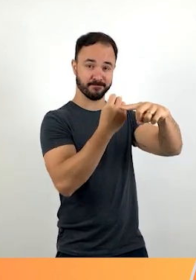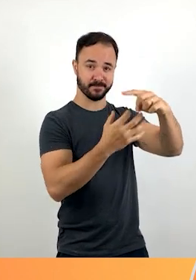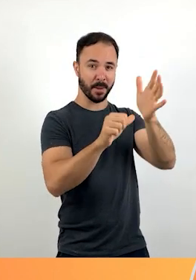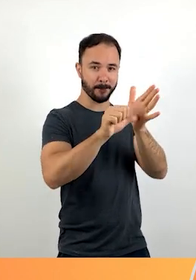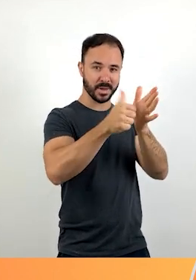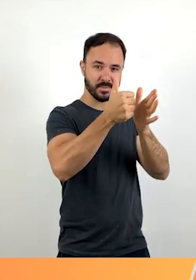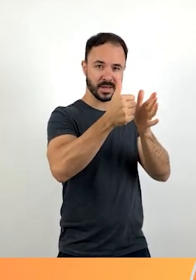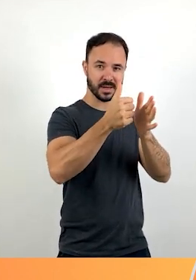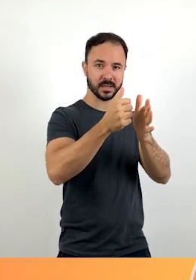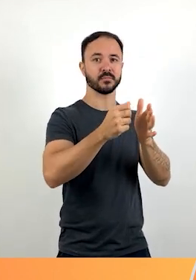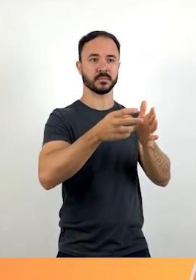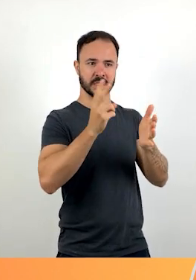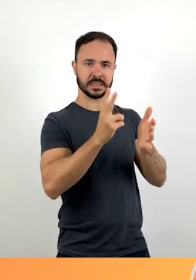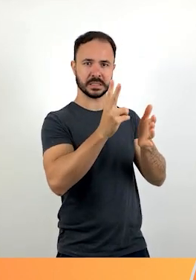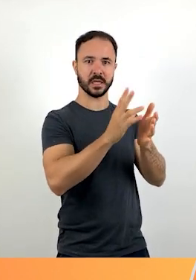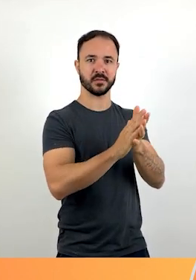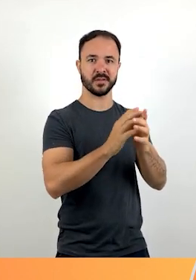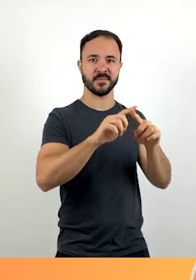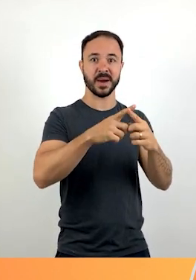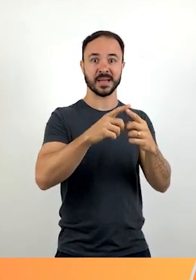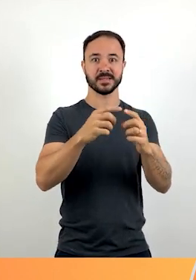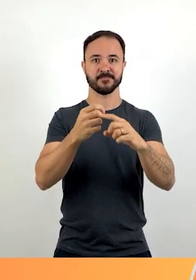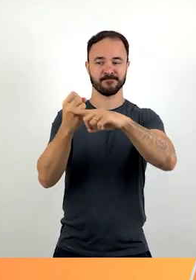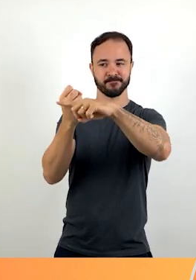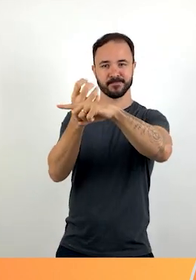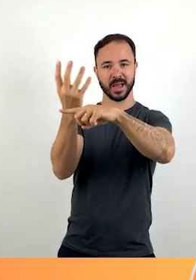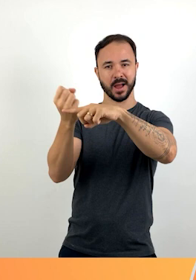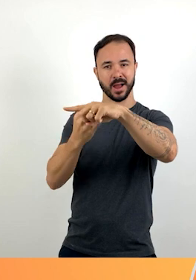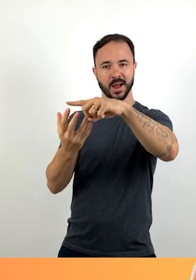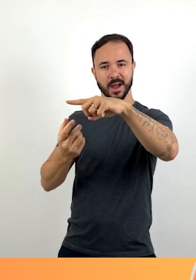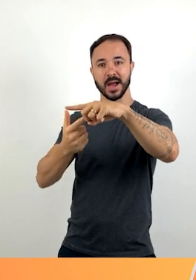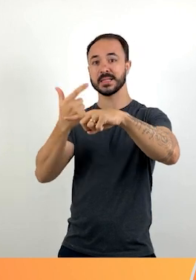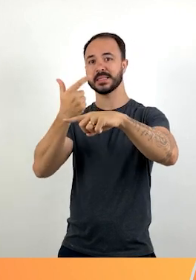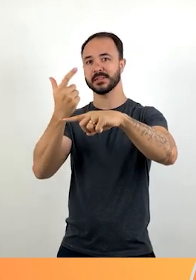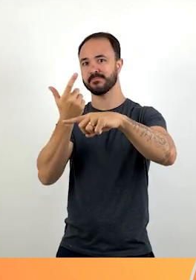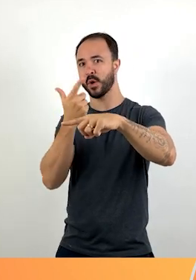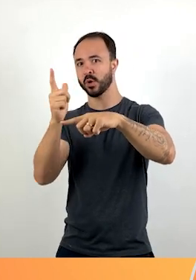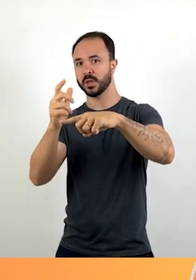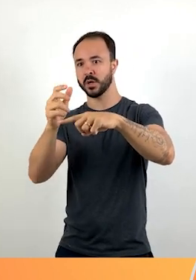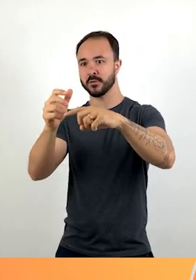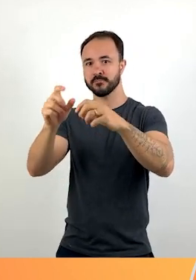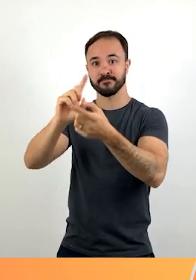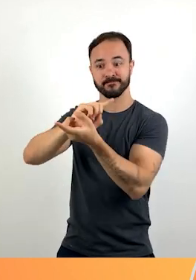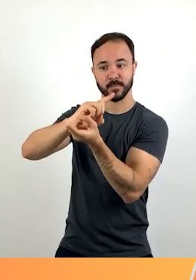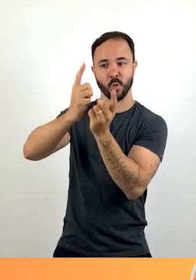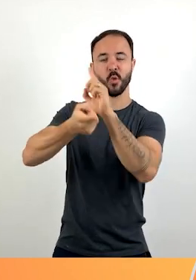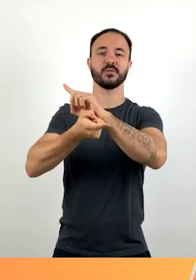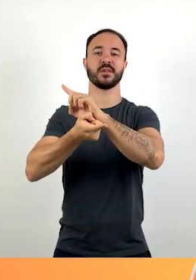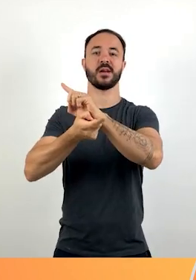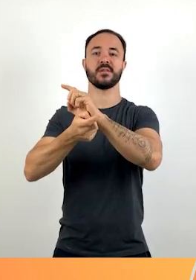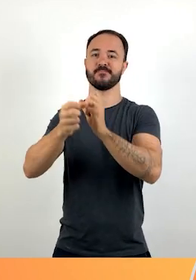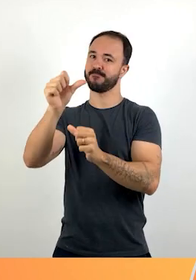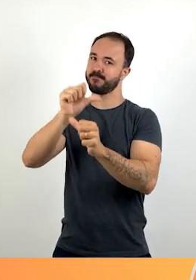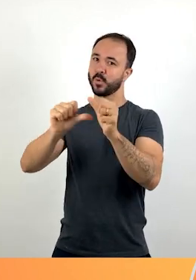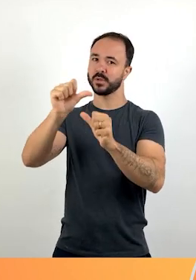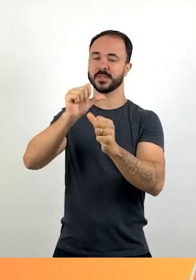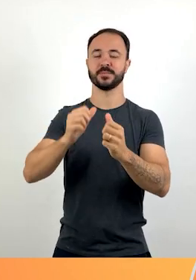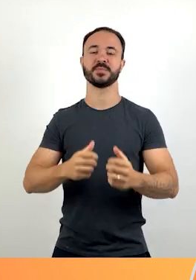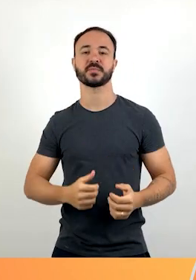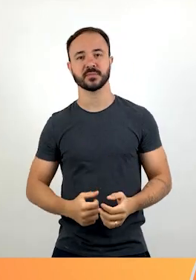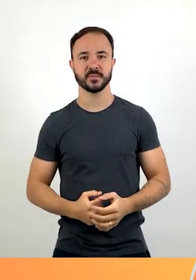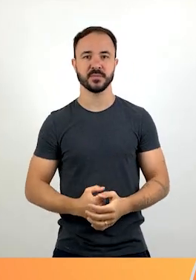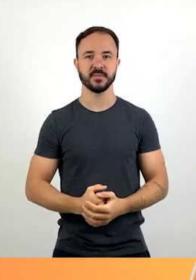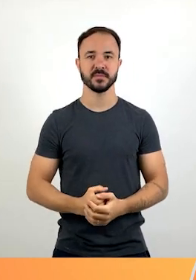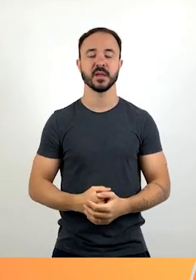pelo inverso da segunda. A segunda é 4 sobre 3, o seu inverso é 3 sobre 4. E aí